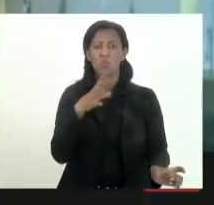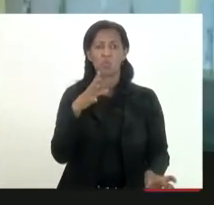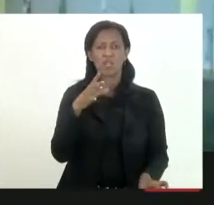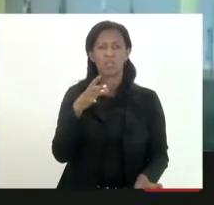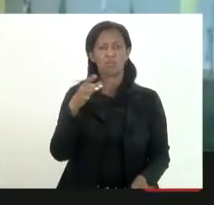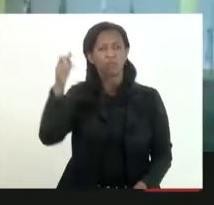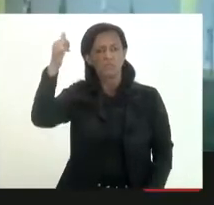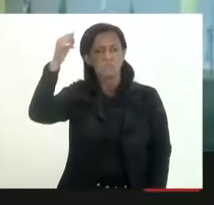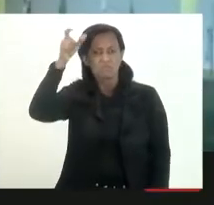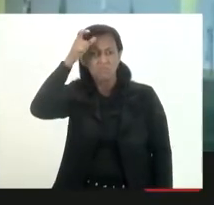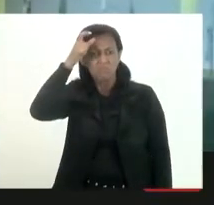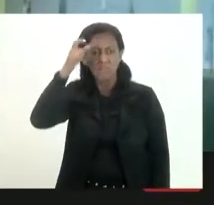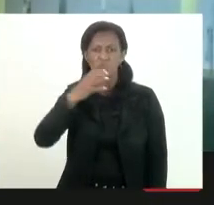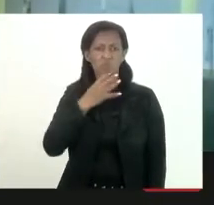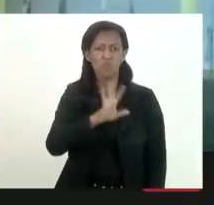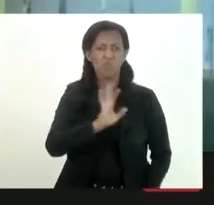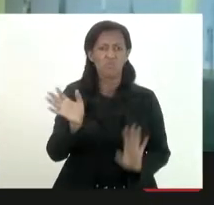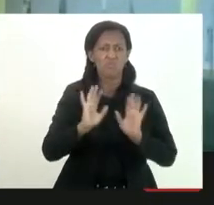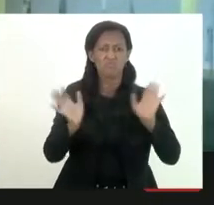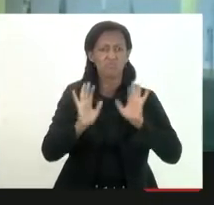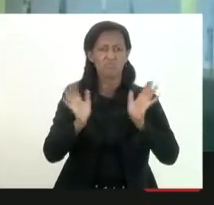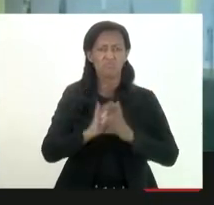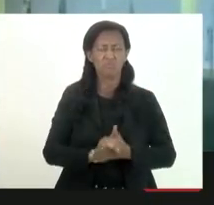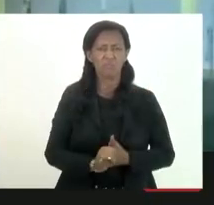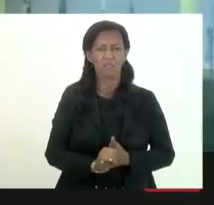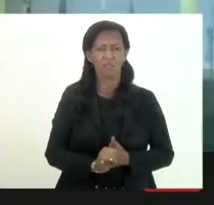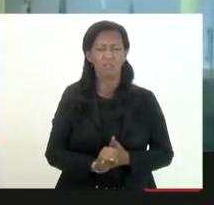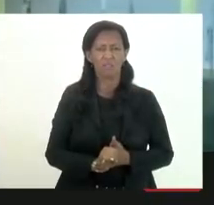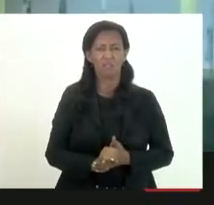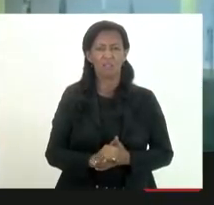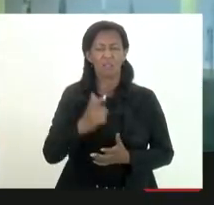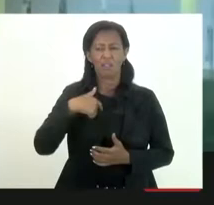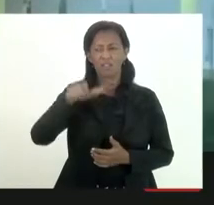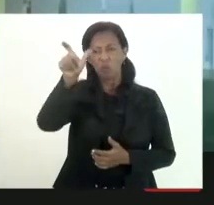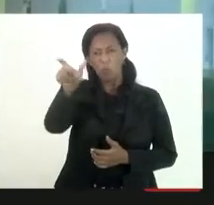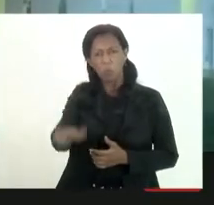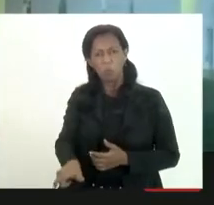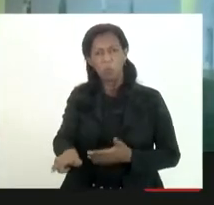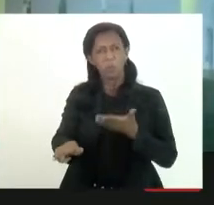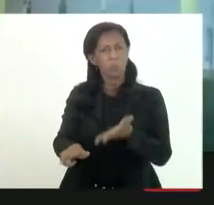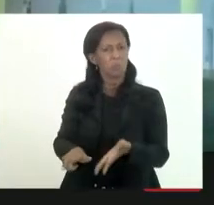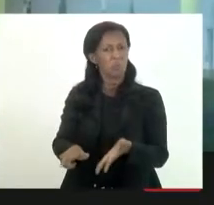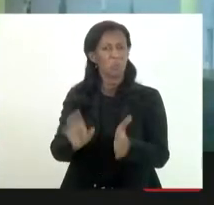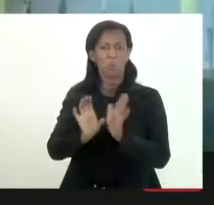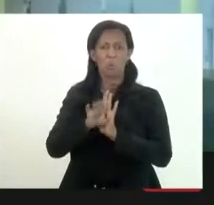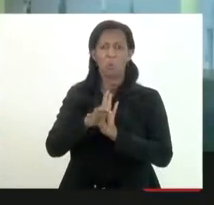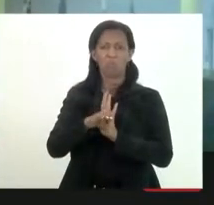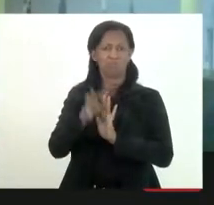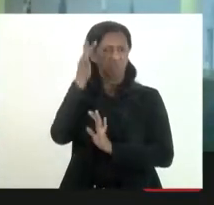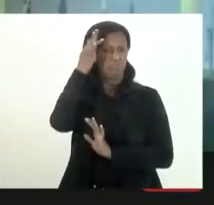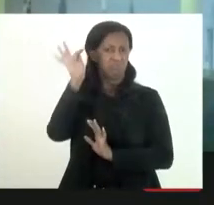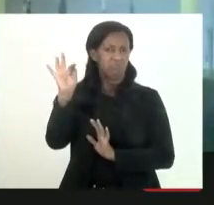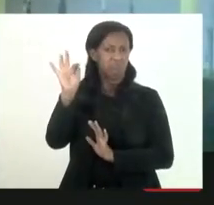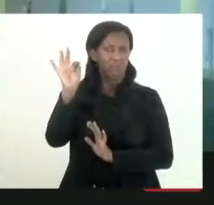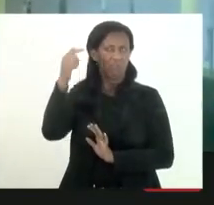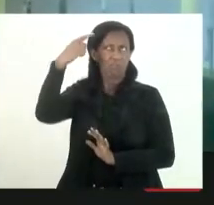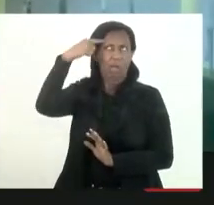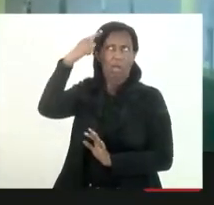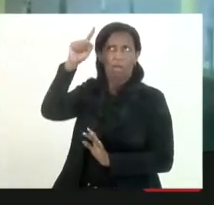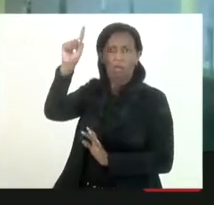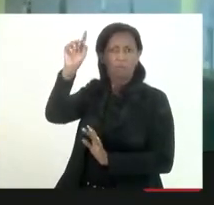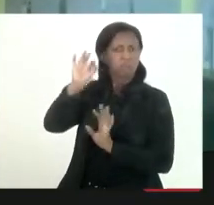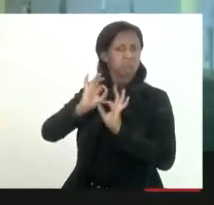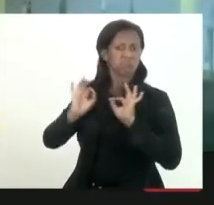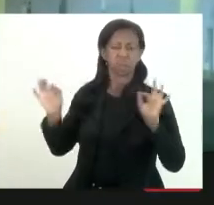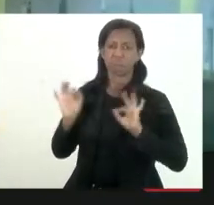conheço diabo. Essas figuras, elas não são do meu conceito filosófico, do